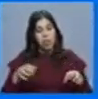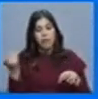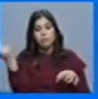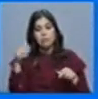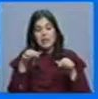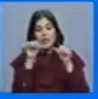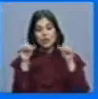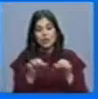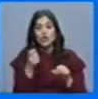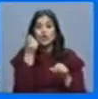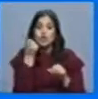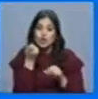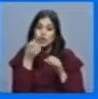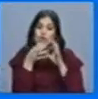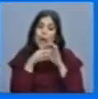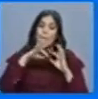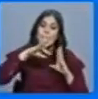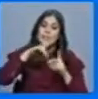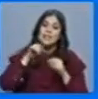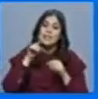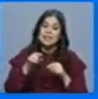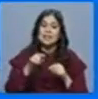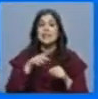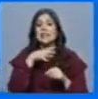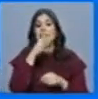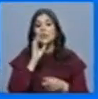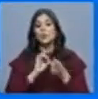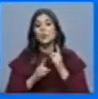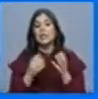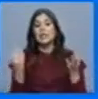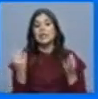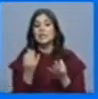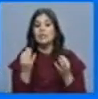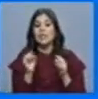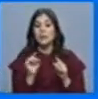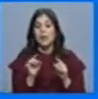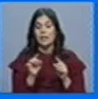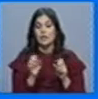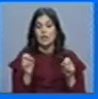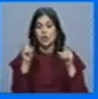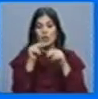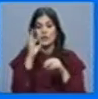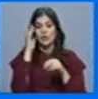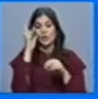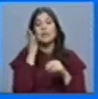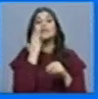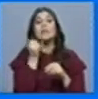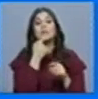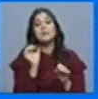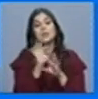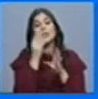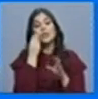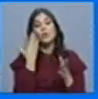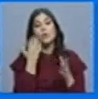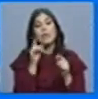um pedacinho desse planeta. É o que diz, de facto, essa nova teoria para tentar perceber o